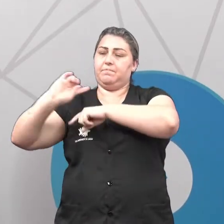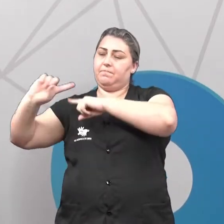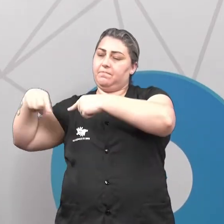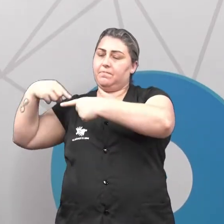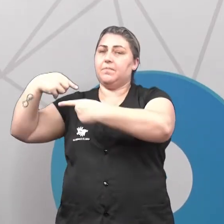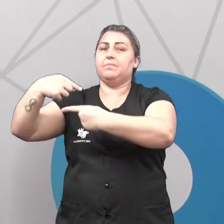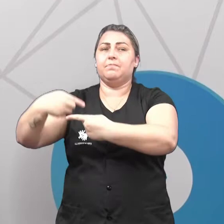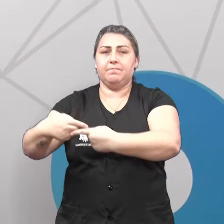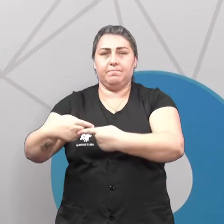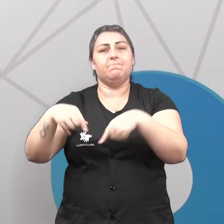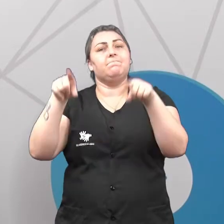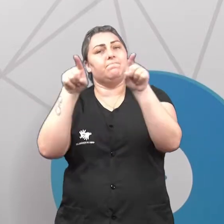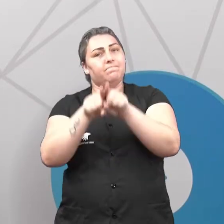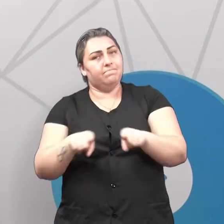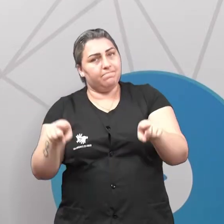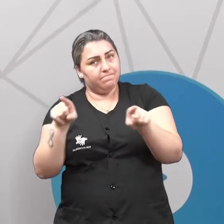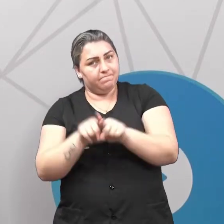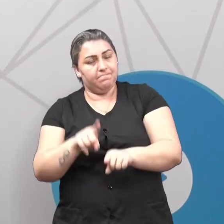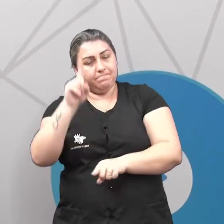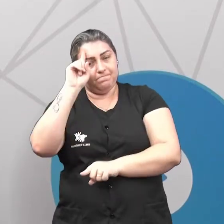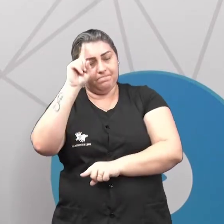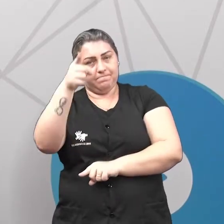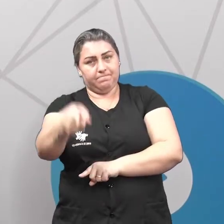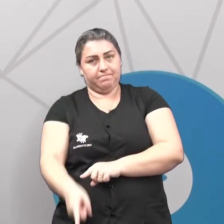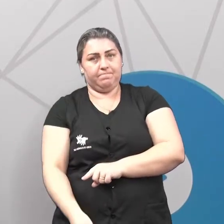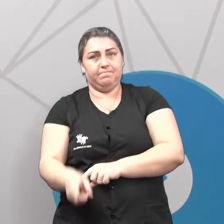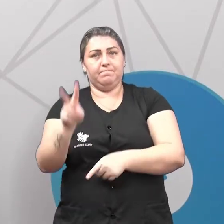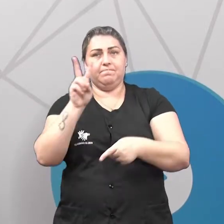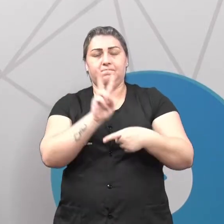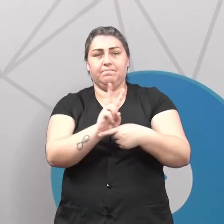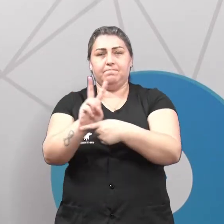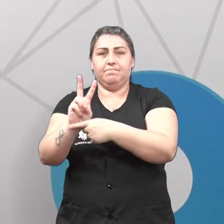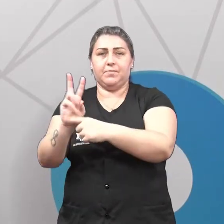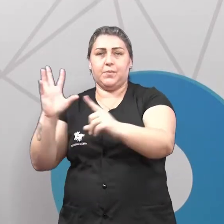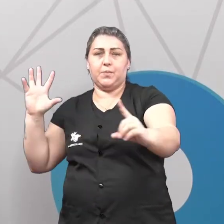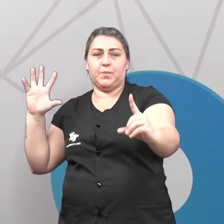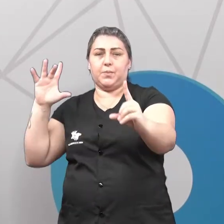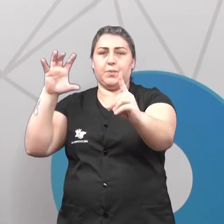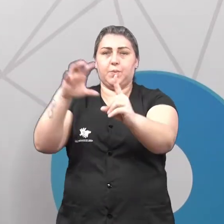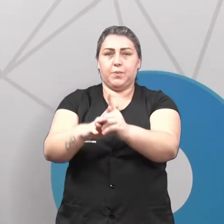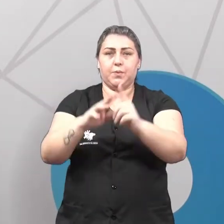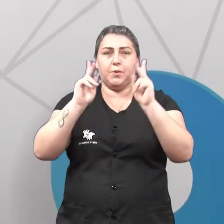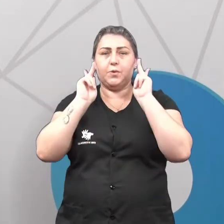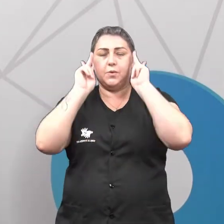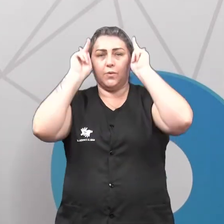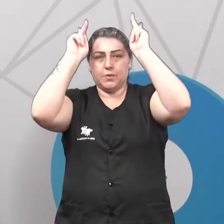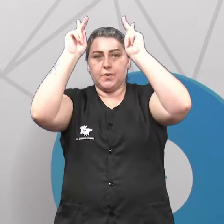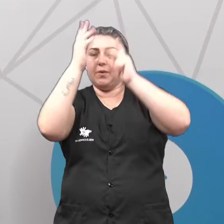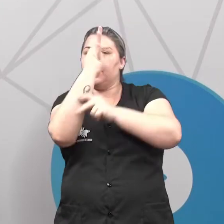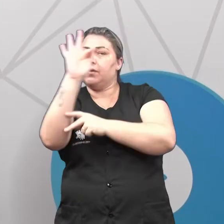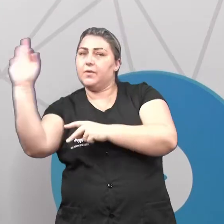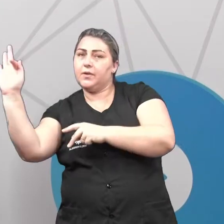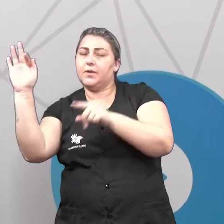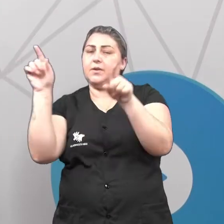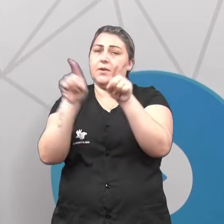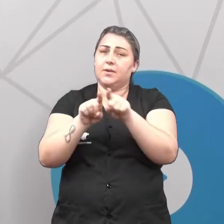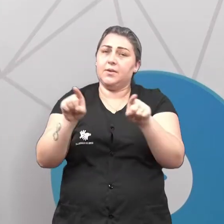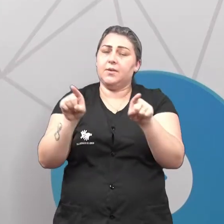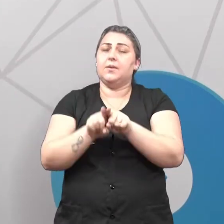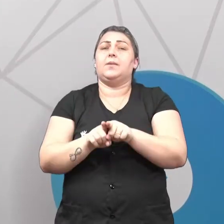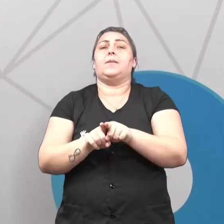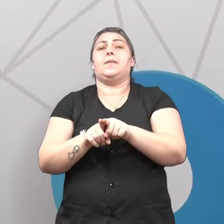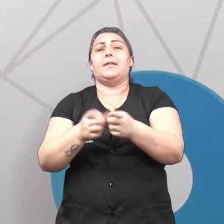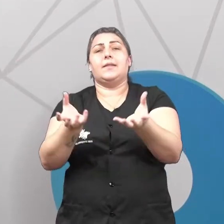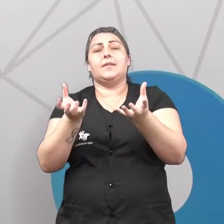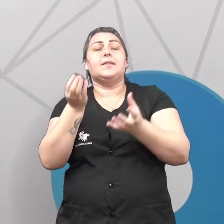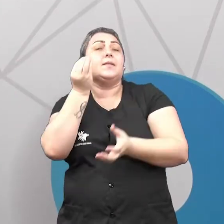eram também determinadas para prevenir invasões, como os holandeses, os franceses, E eles tentam manter